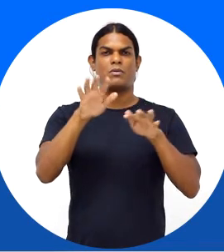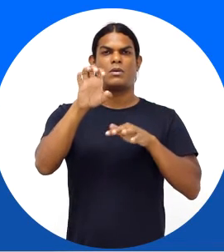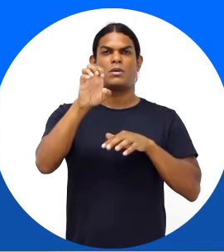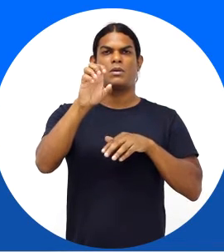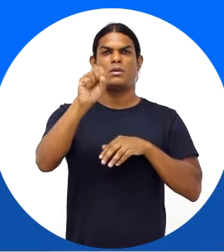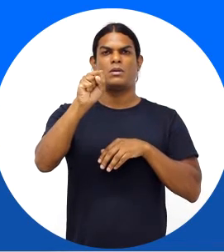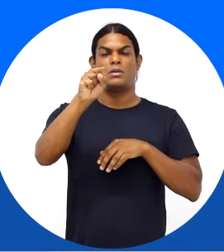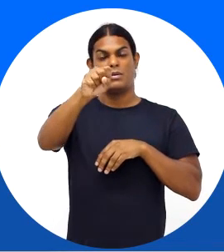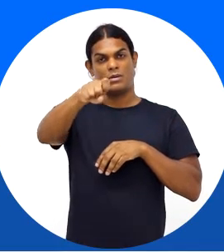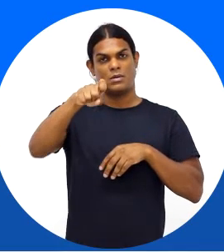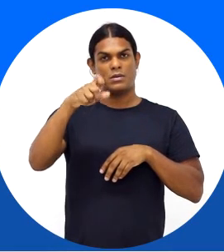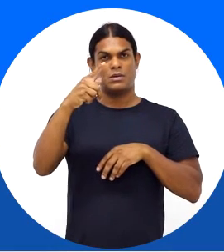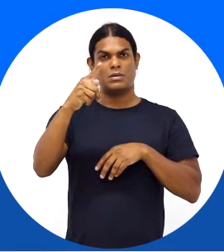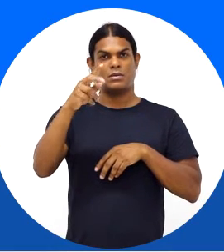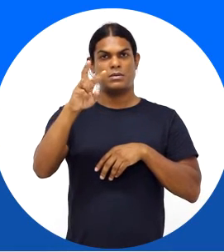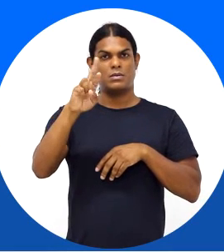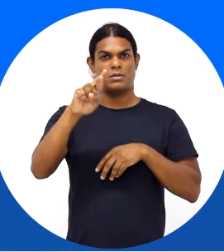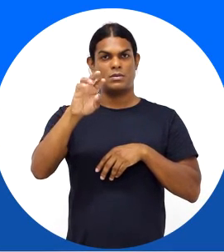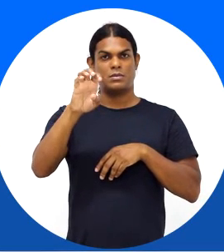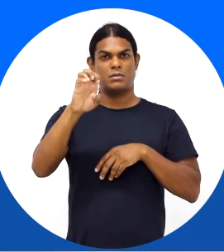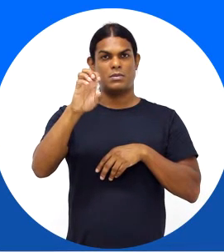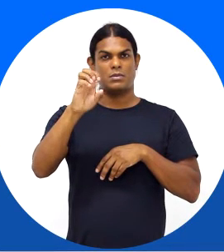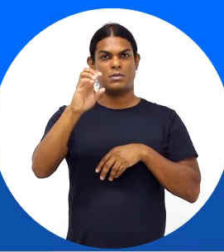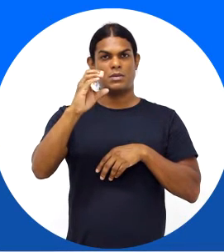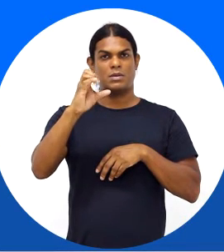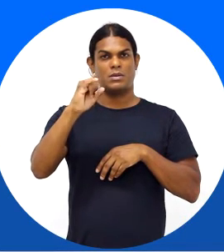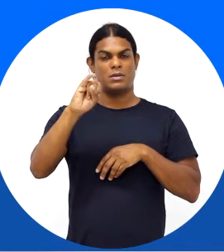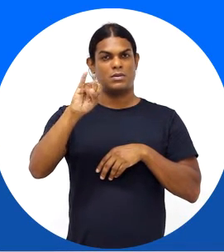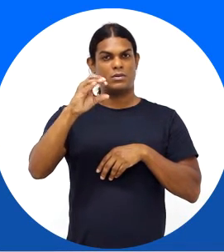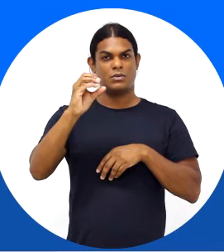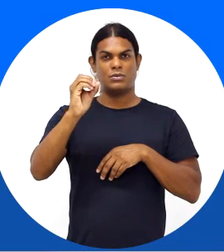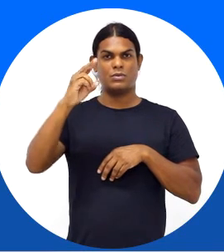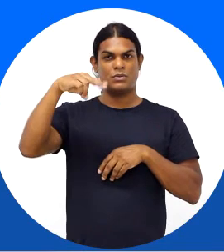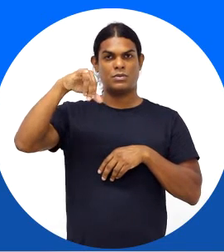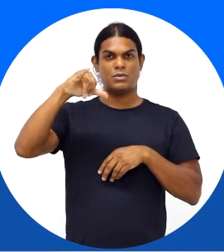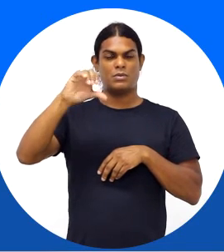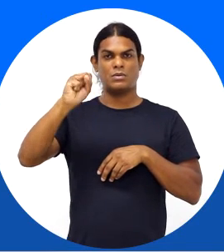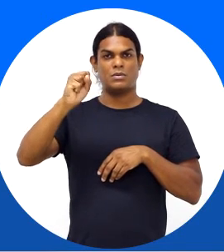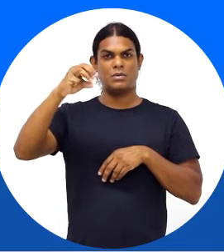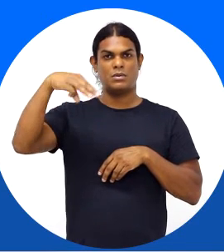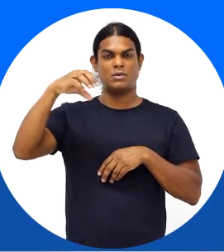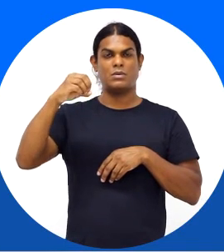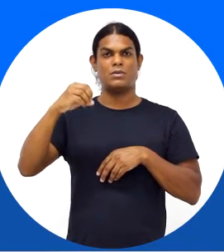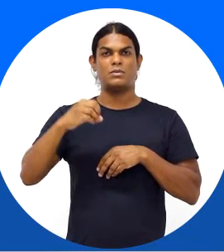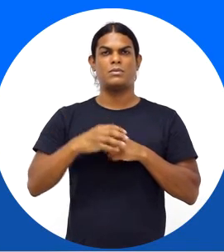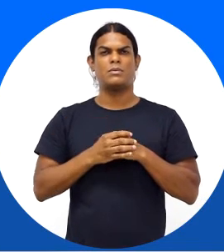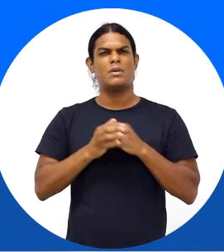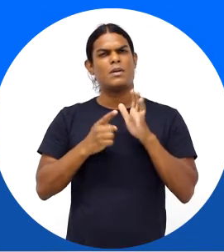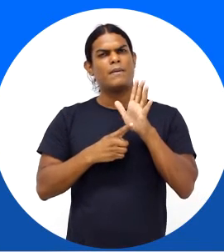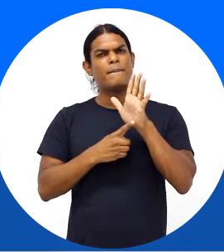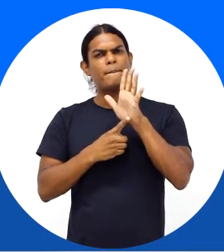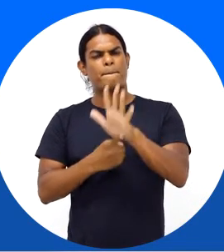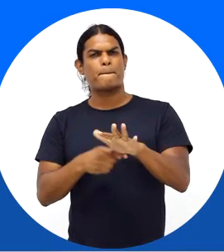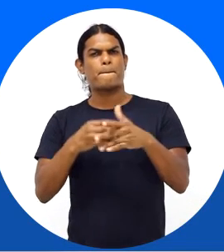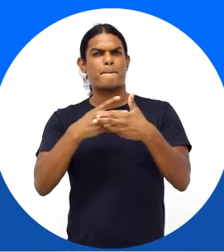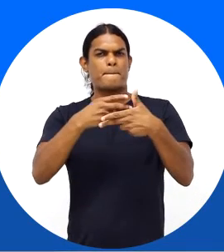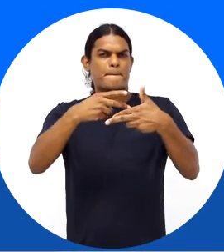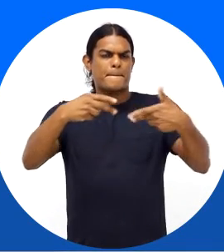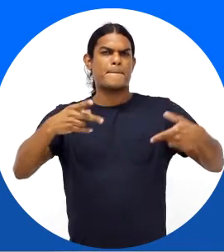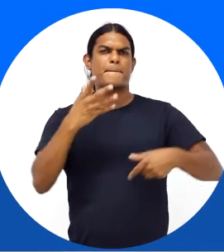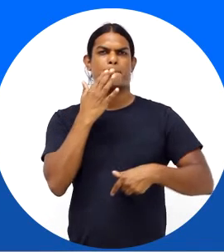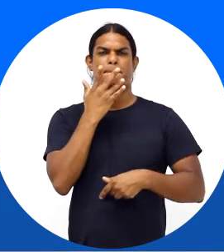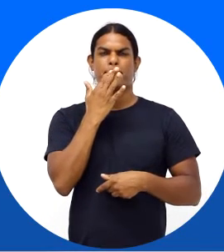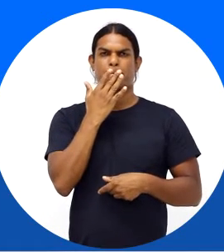expressionismo, na realidade é carregado de cores, mostrando tentando denotar,